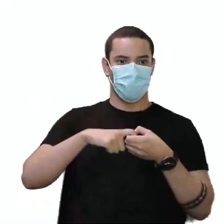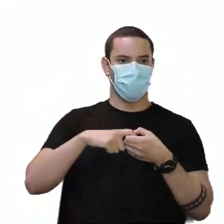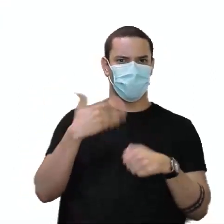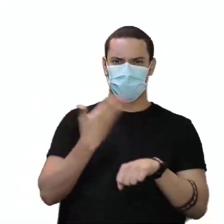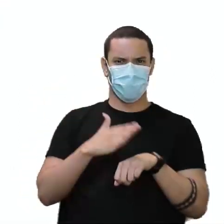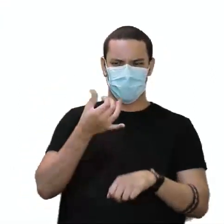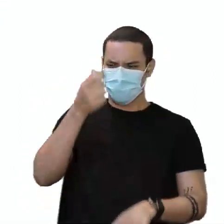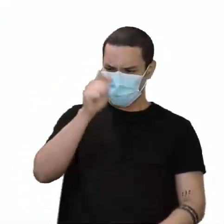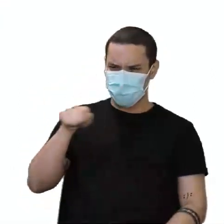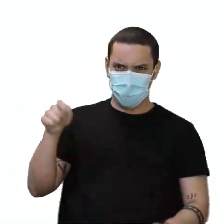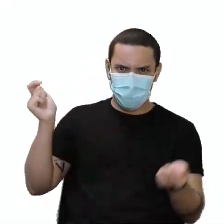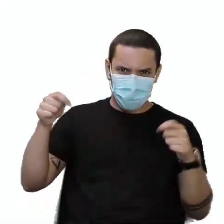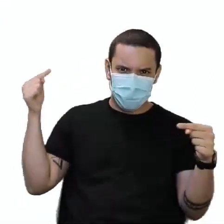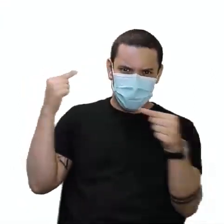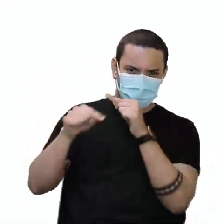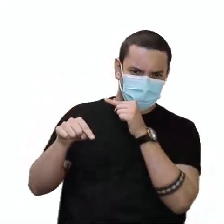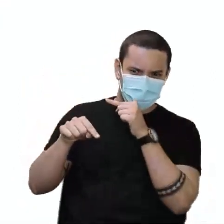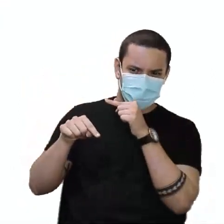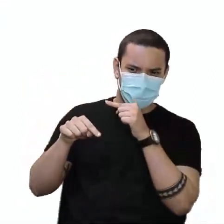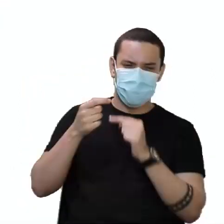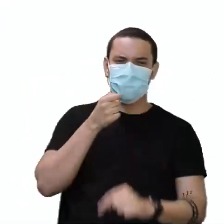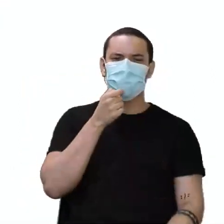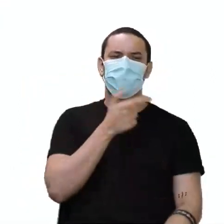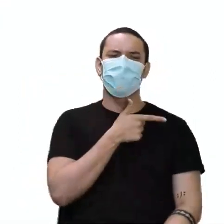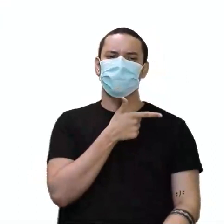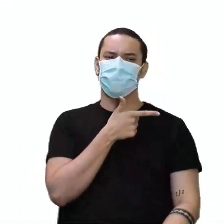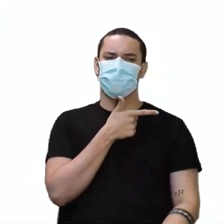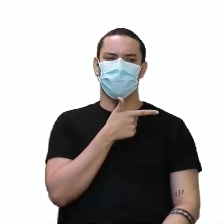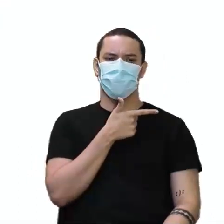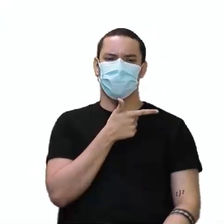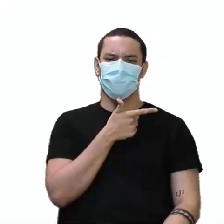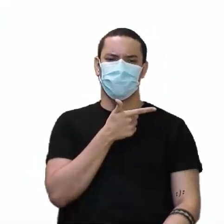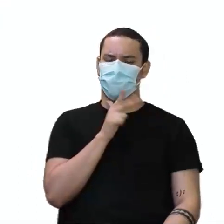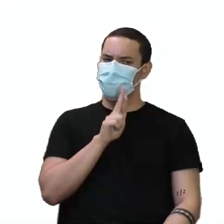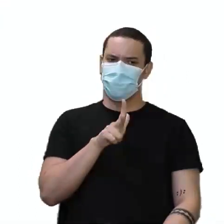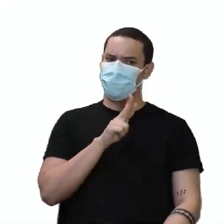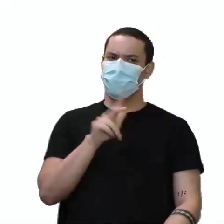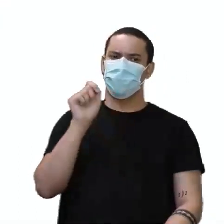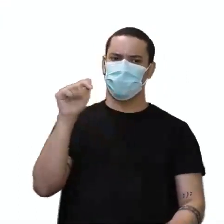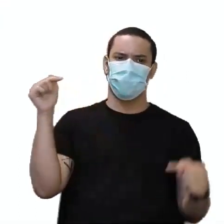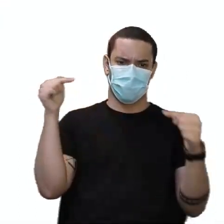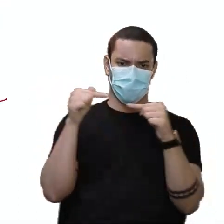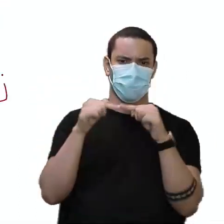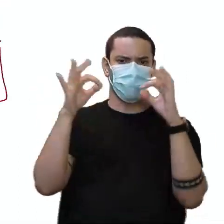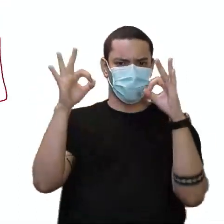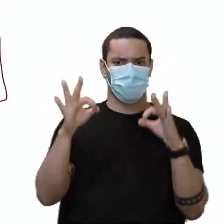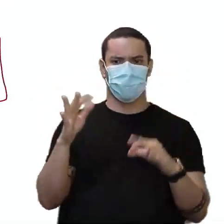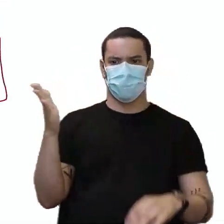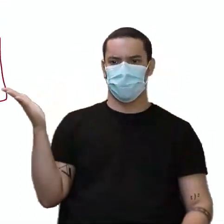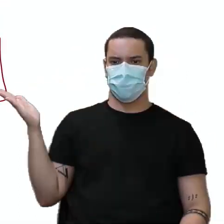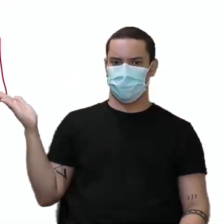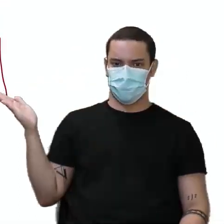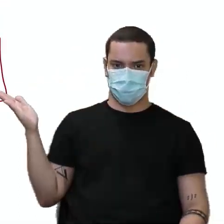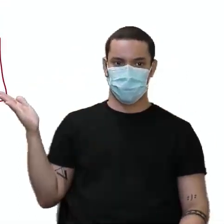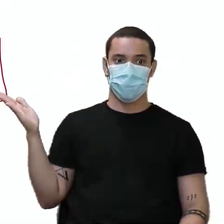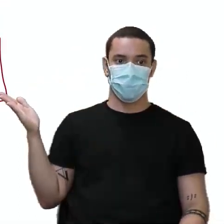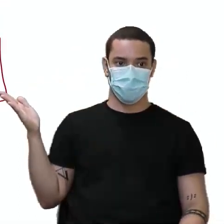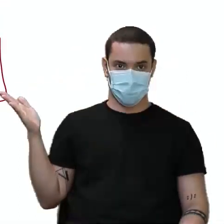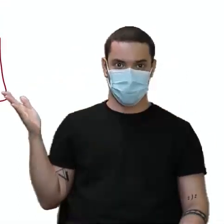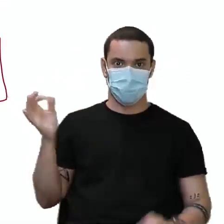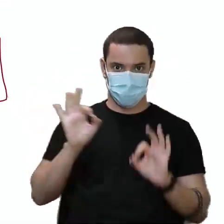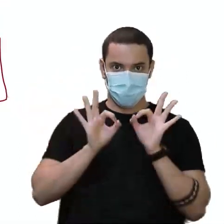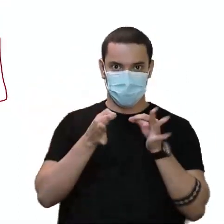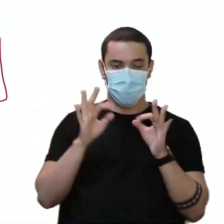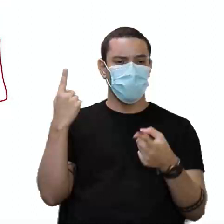6 meses? Tá engraçado a letra B. Não, né, gente? É a letra A. A letra A que é a resposta correta.